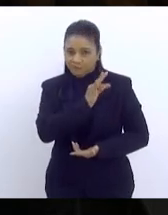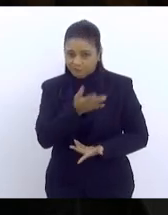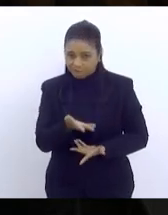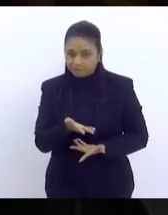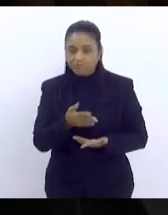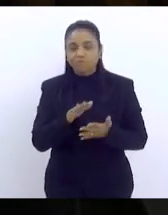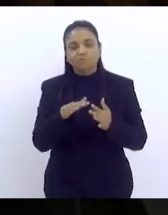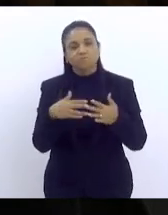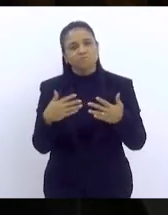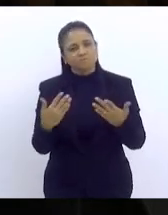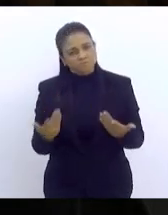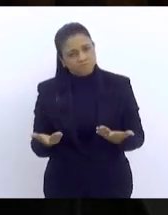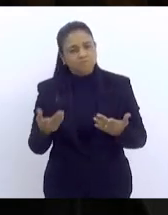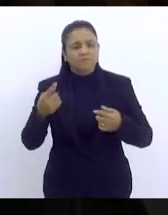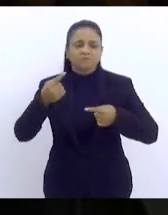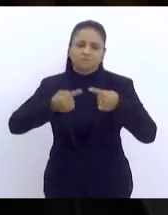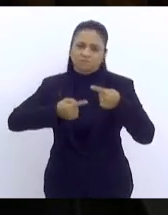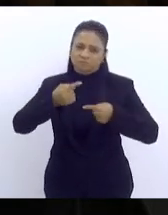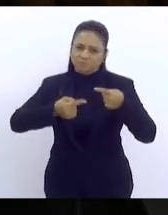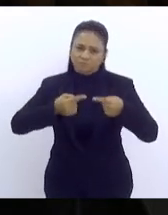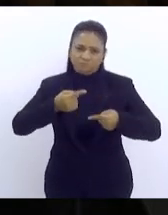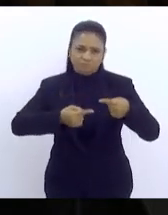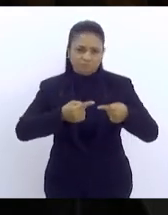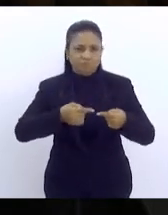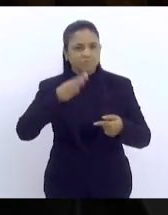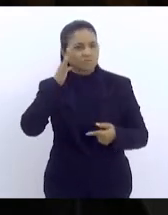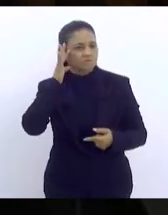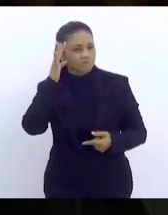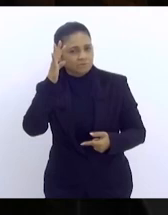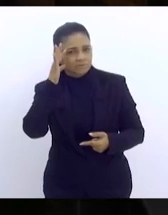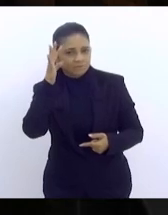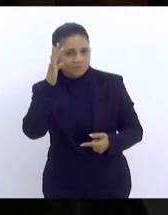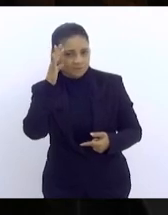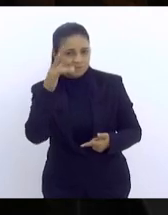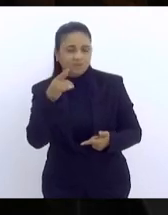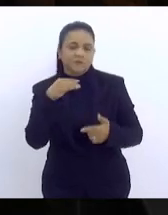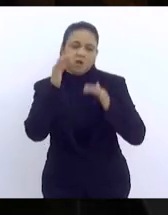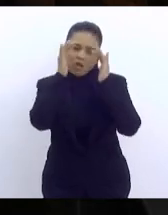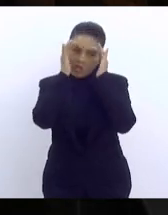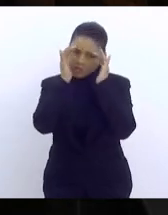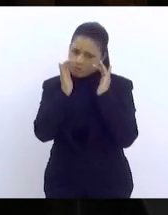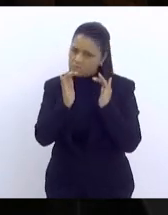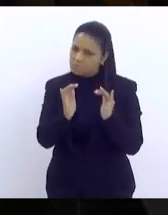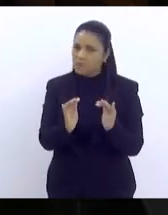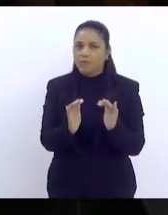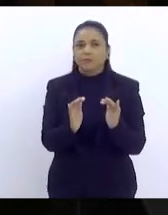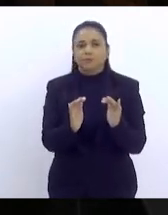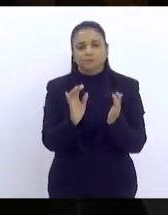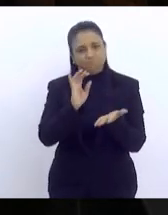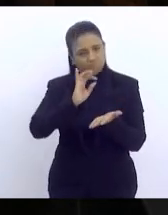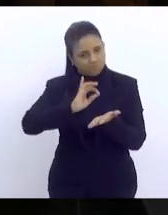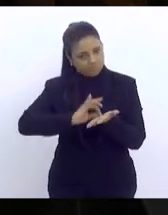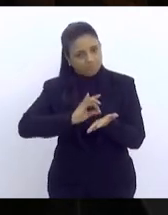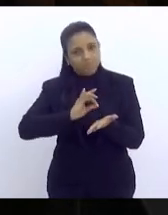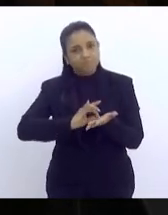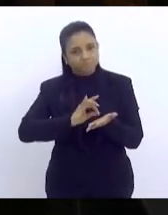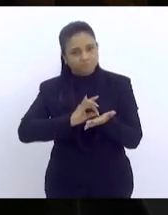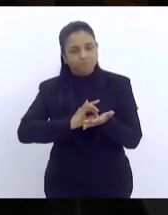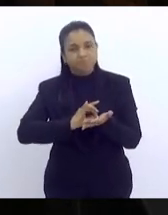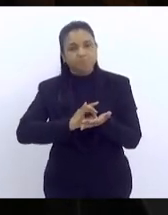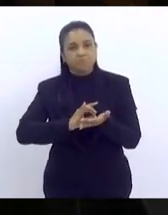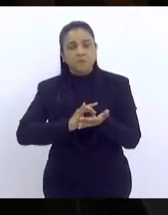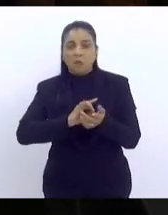é claro que as discussões ideológicas com devido respeito sempre são